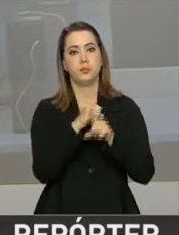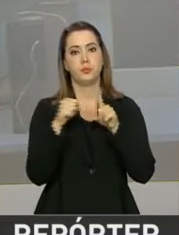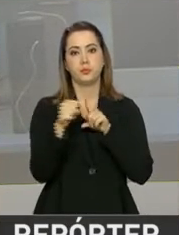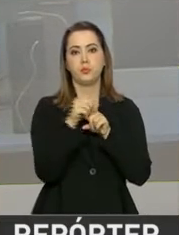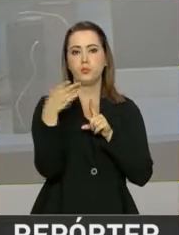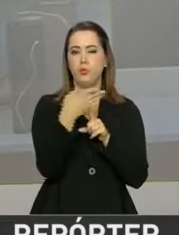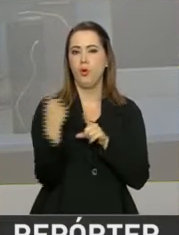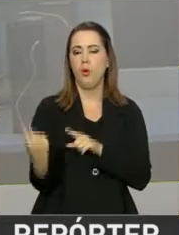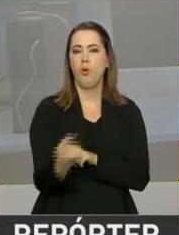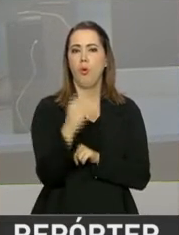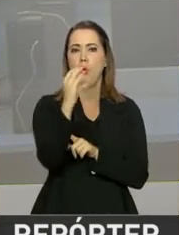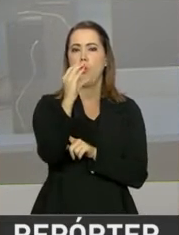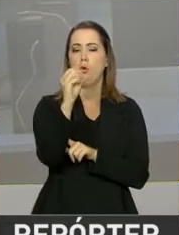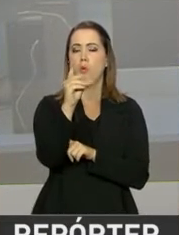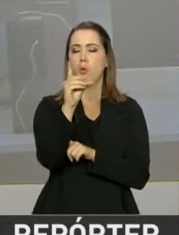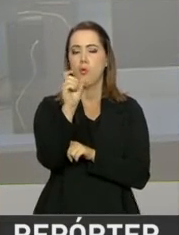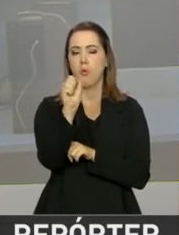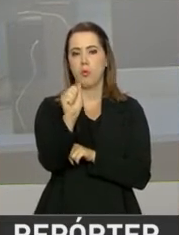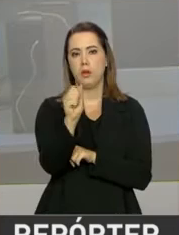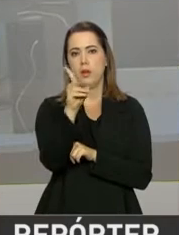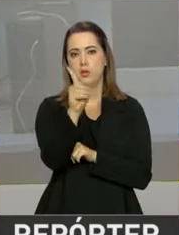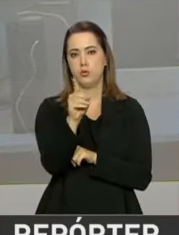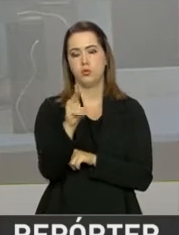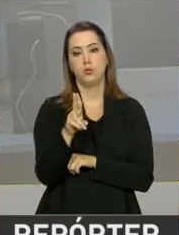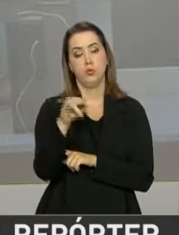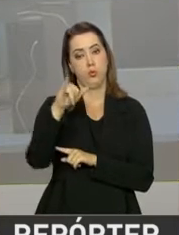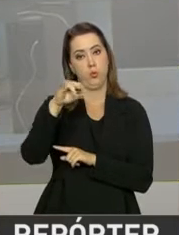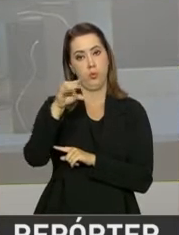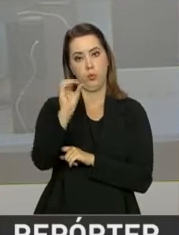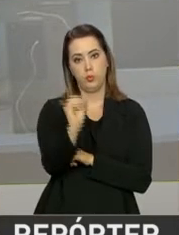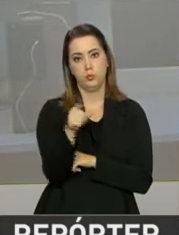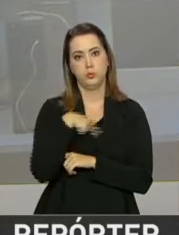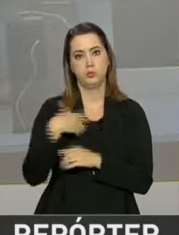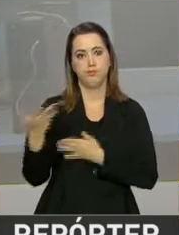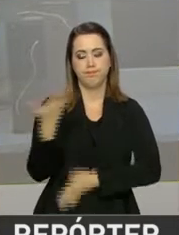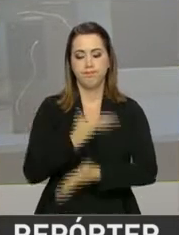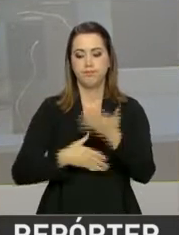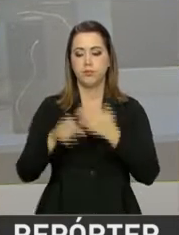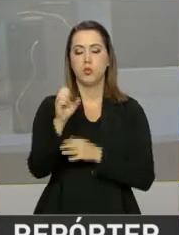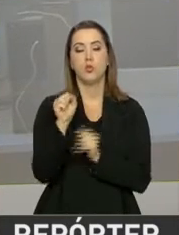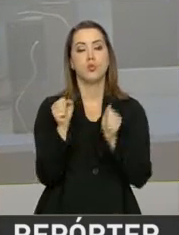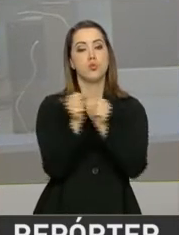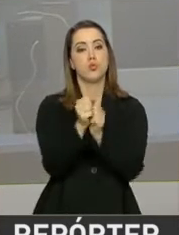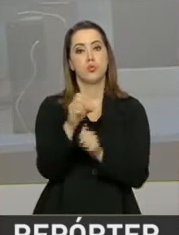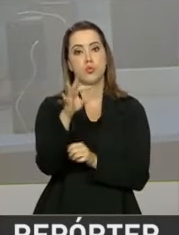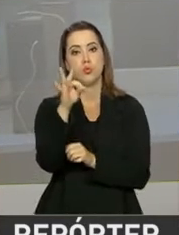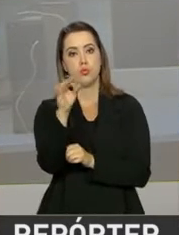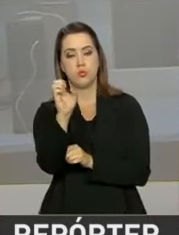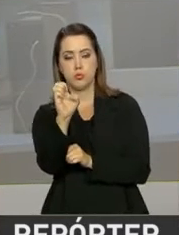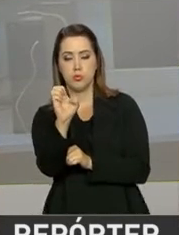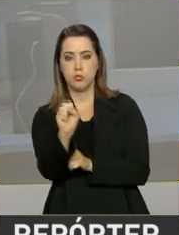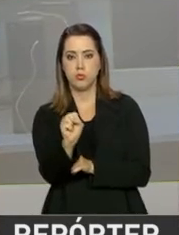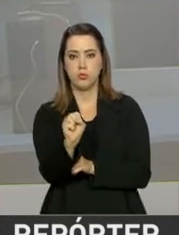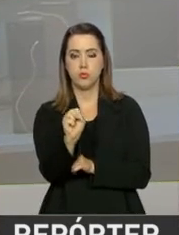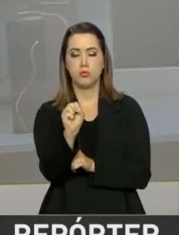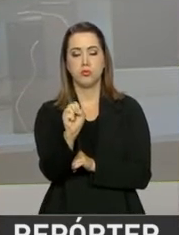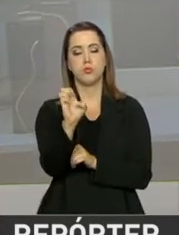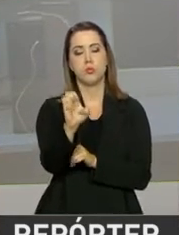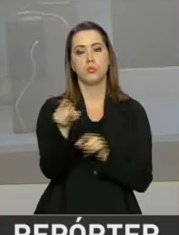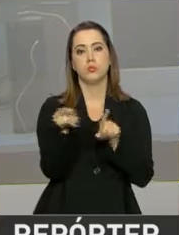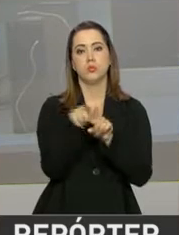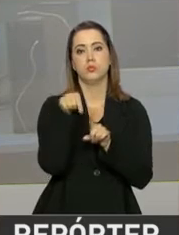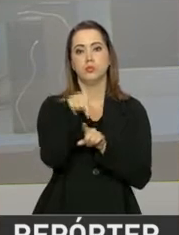sociais do governo federal serão compartilhados pelo Ministério com o TSE as informações vão ajudar a justiça eleitoral a